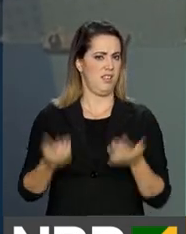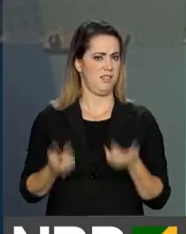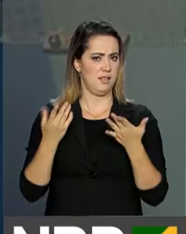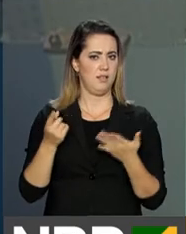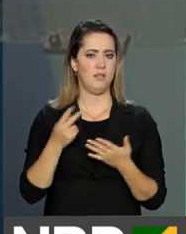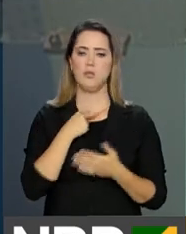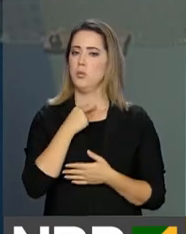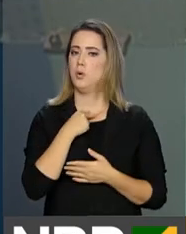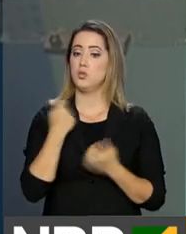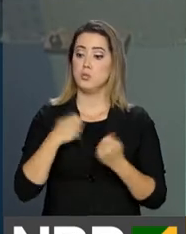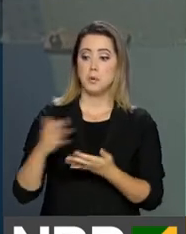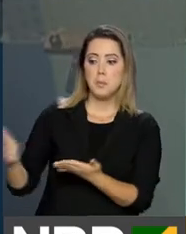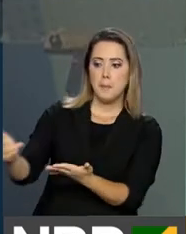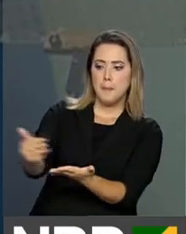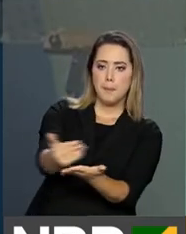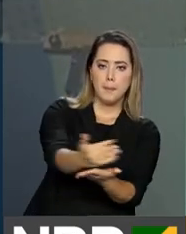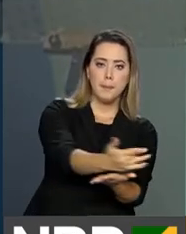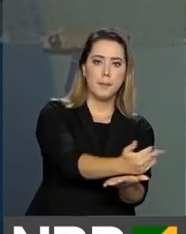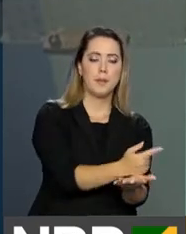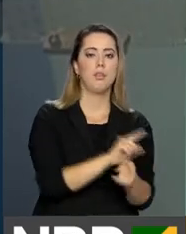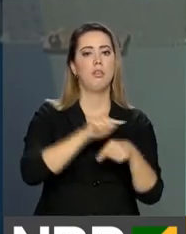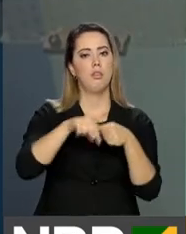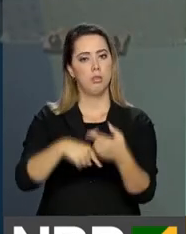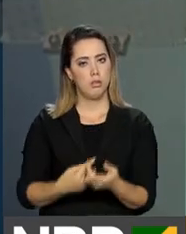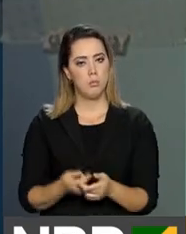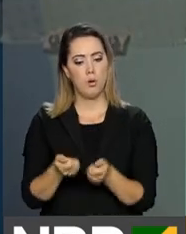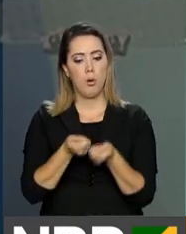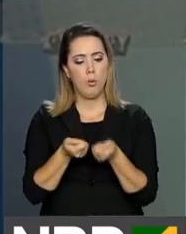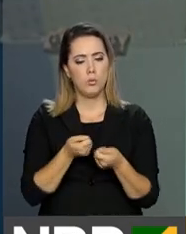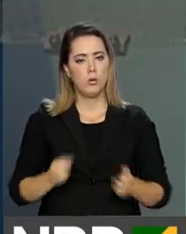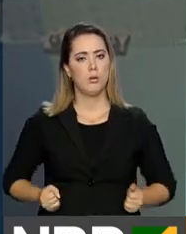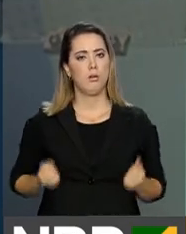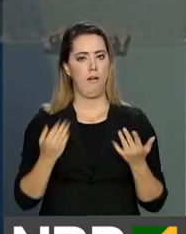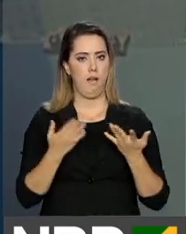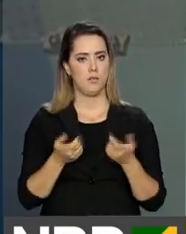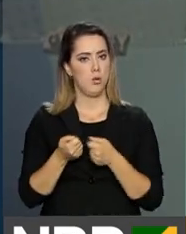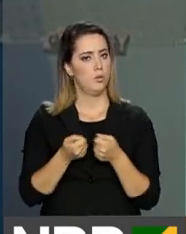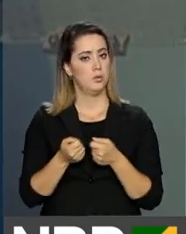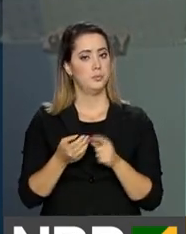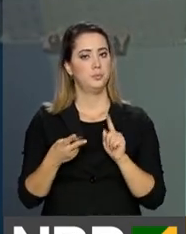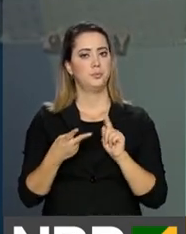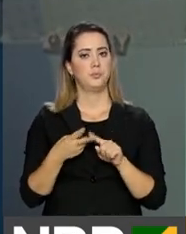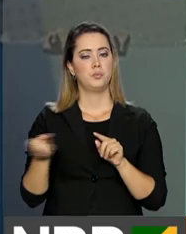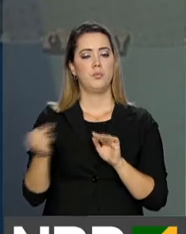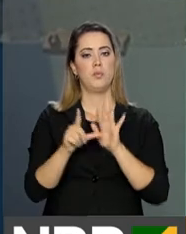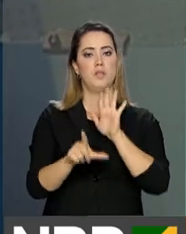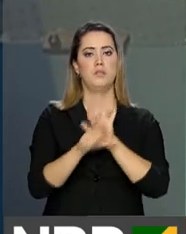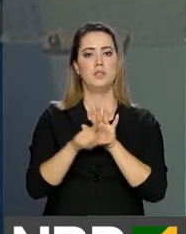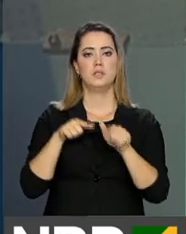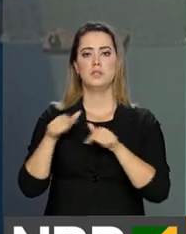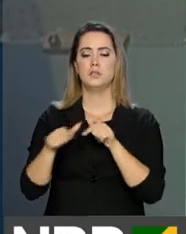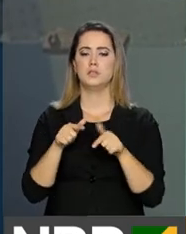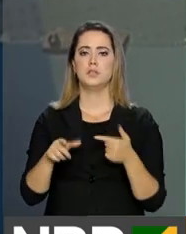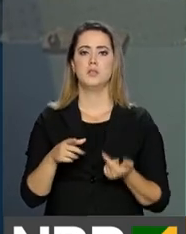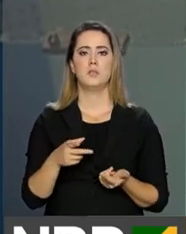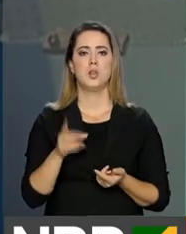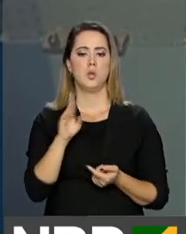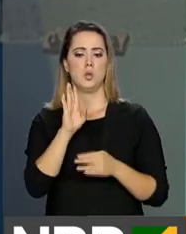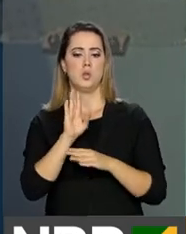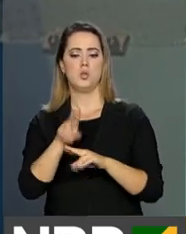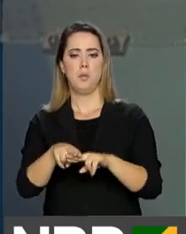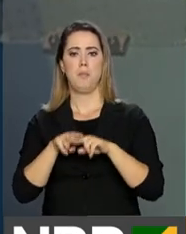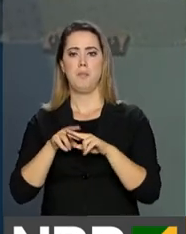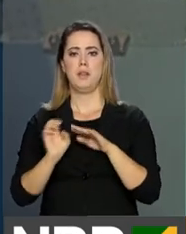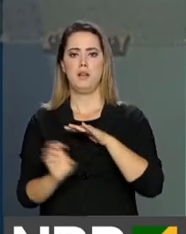arrecada, esse é o viso, o objetivo. A modernização da legislação trabalhista, que não é apenas em favor